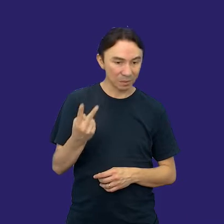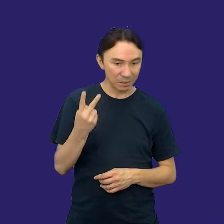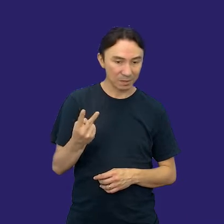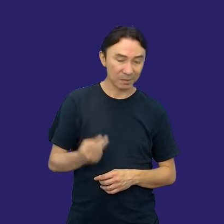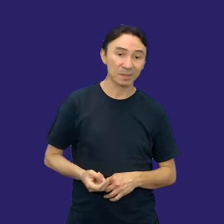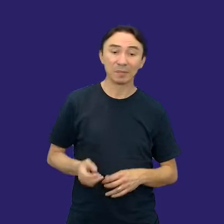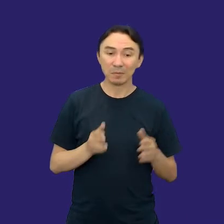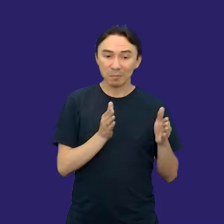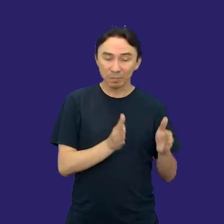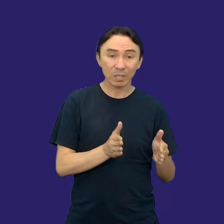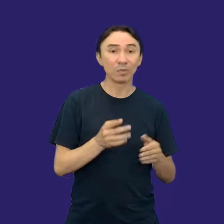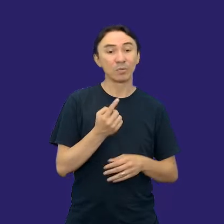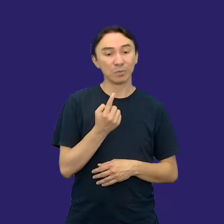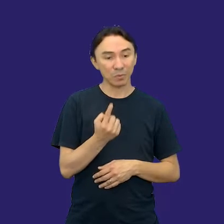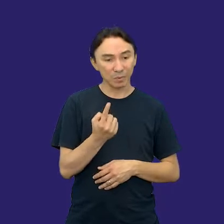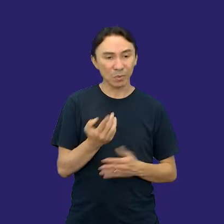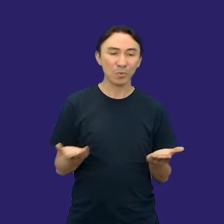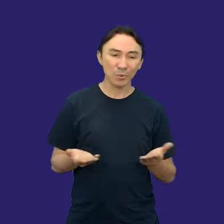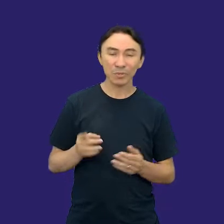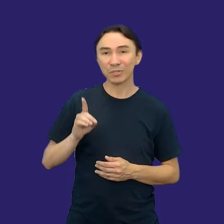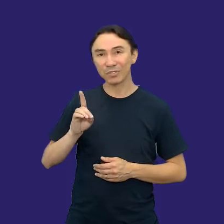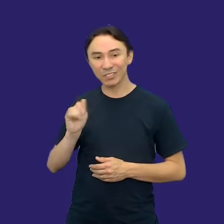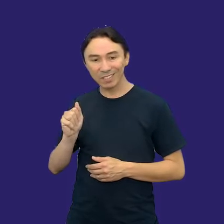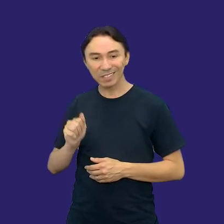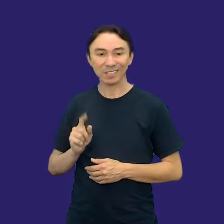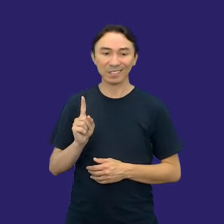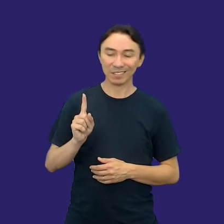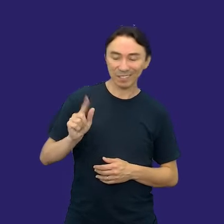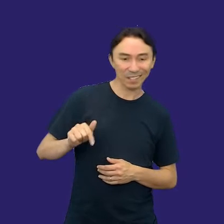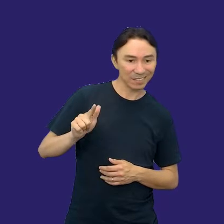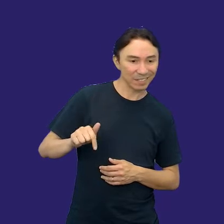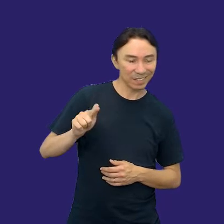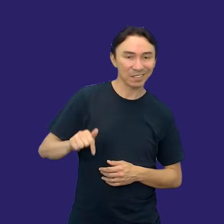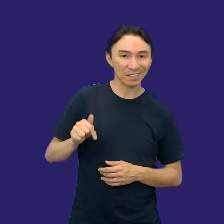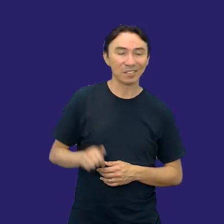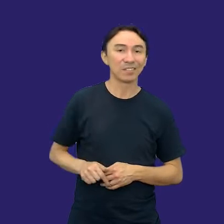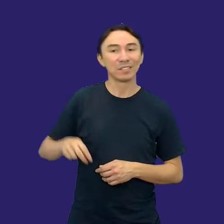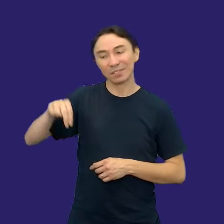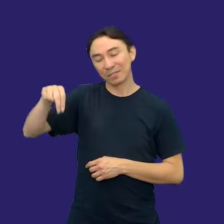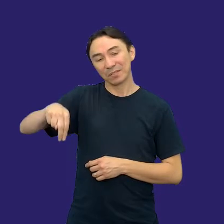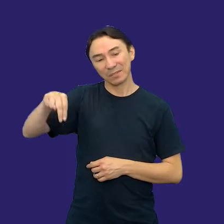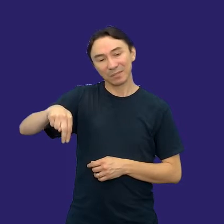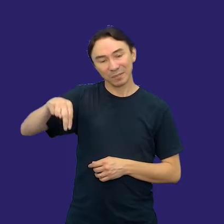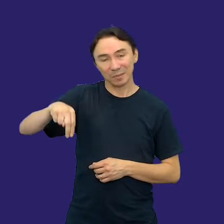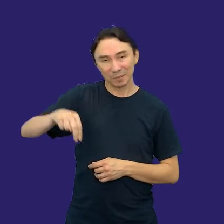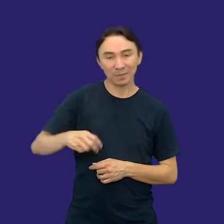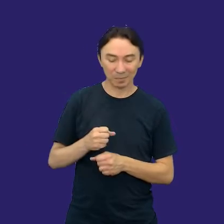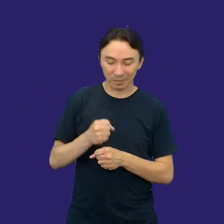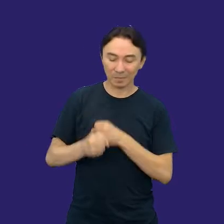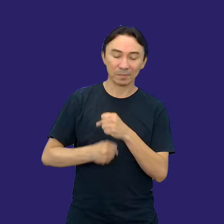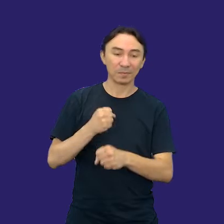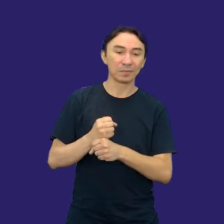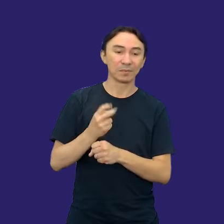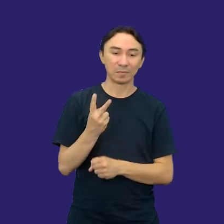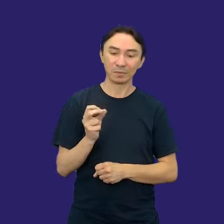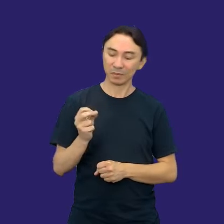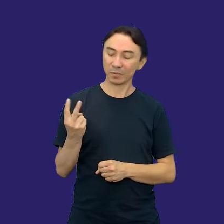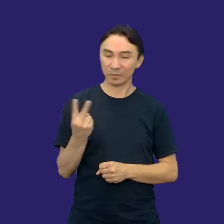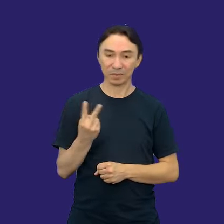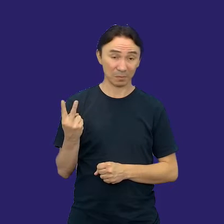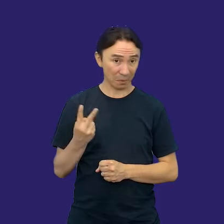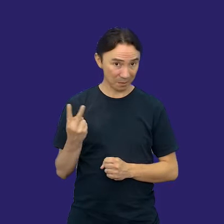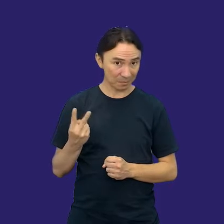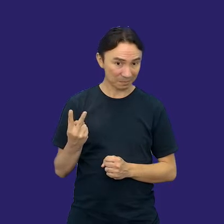de 2022, quase já chegando ao finalzinho do nosso ano letivo aqui